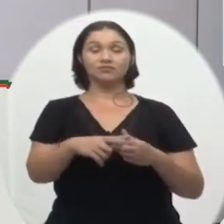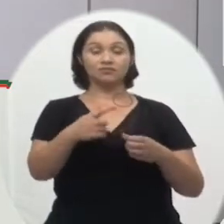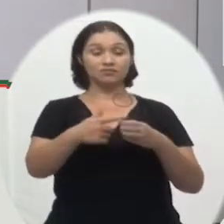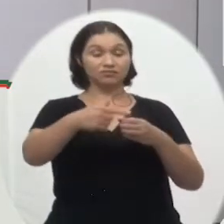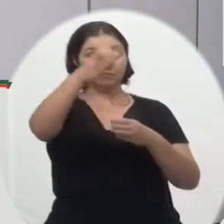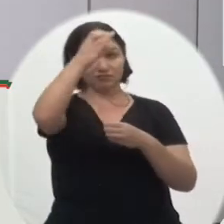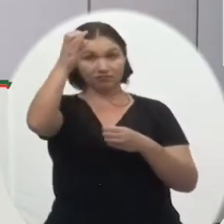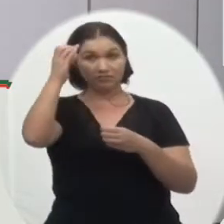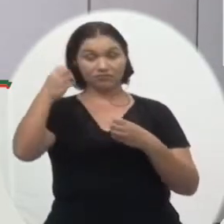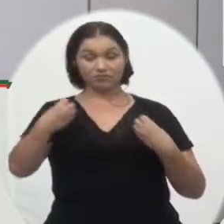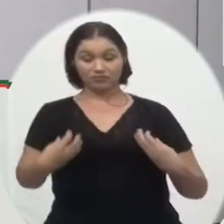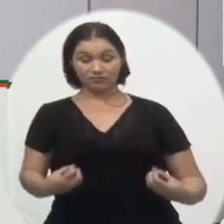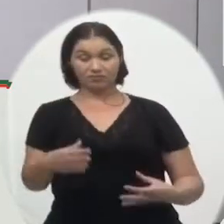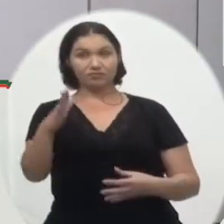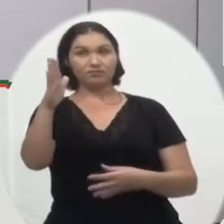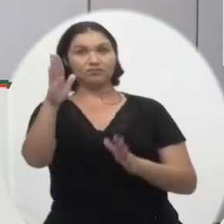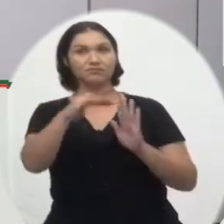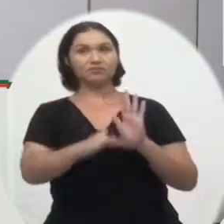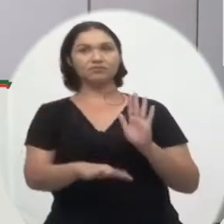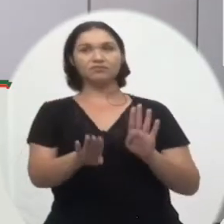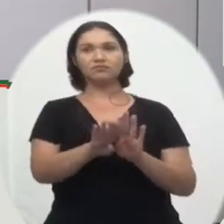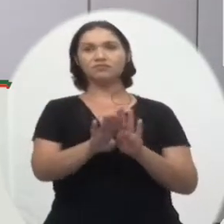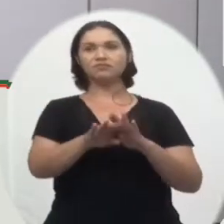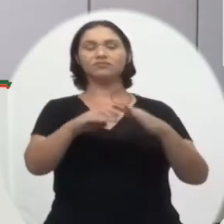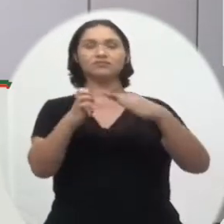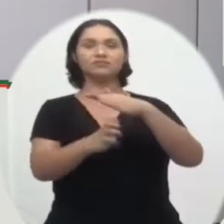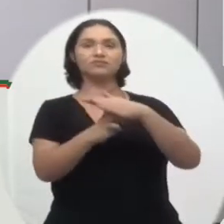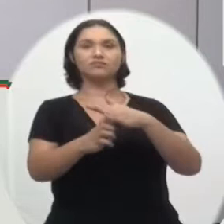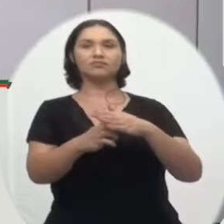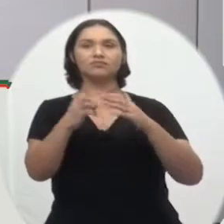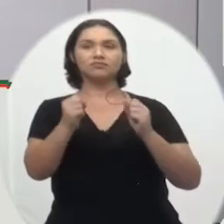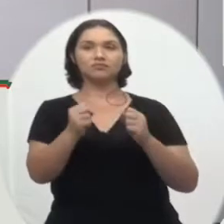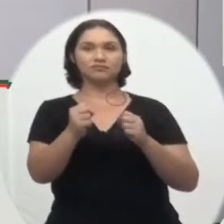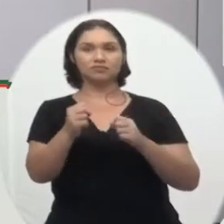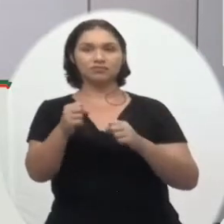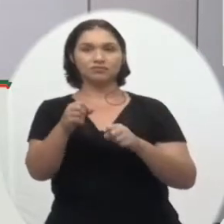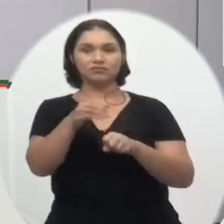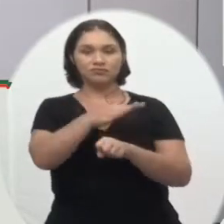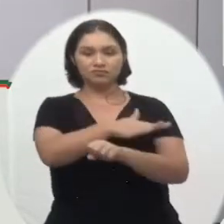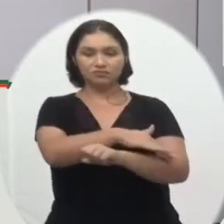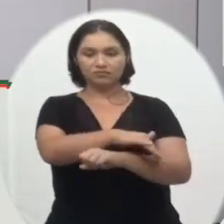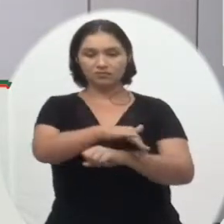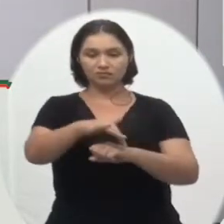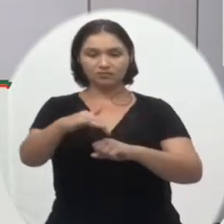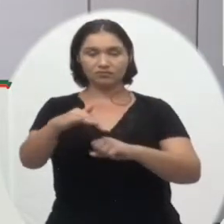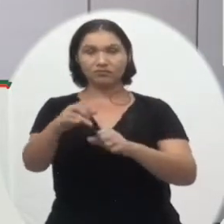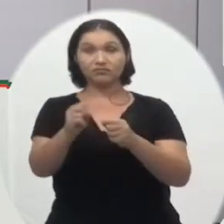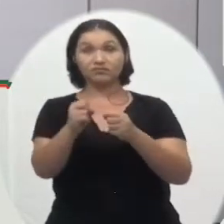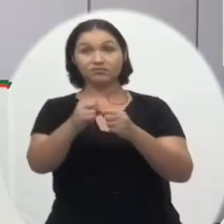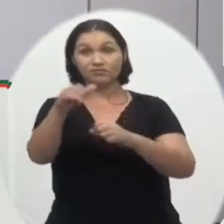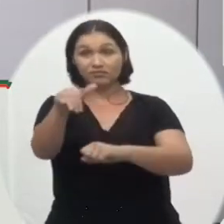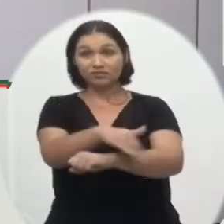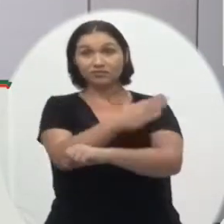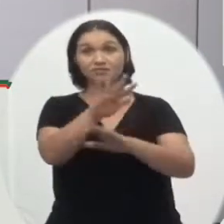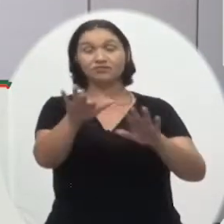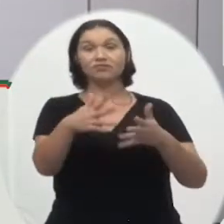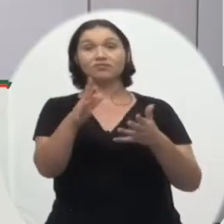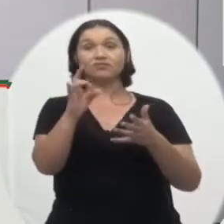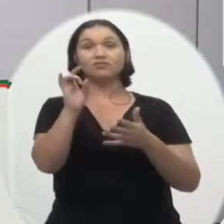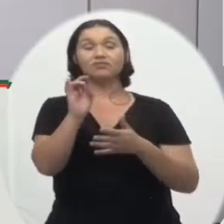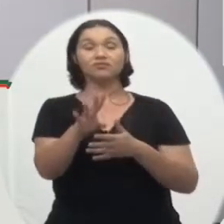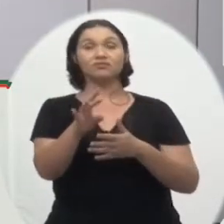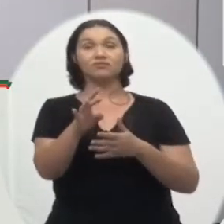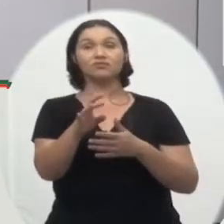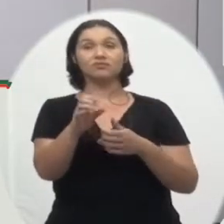as empresas que vão construir ali loteamento, abrem essa via e a prefeitura entra com a camada asfáltica, com a questão de base, então, isso